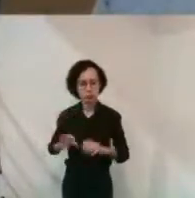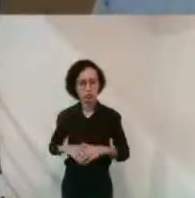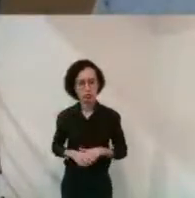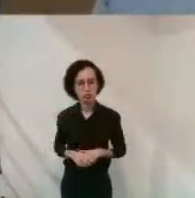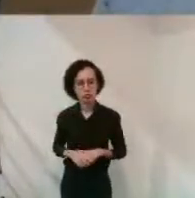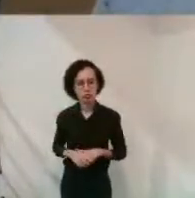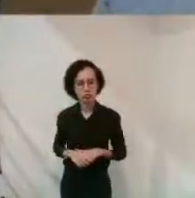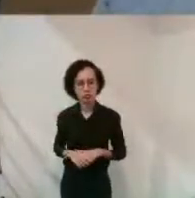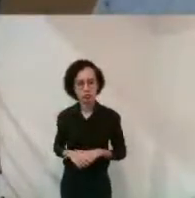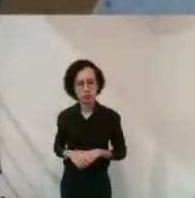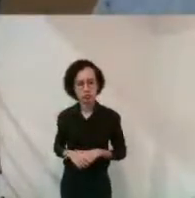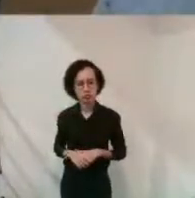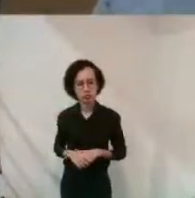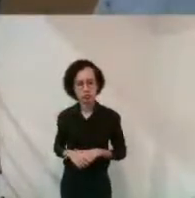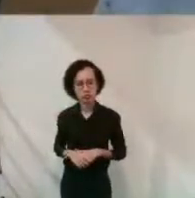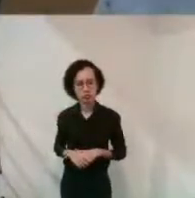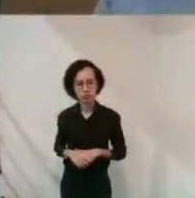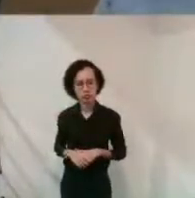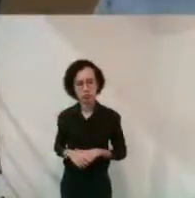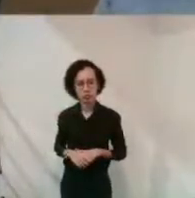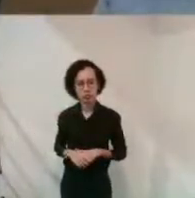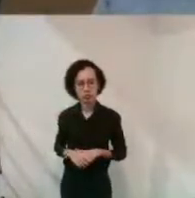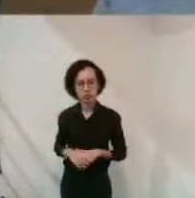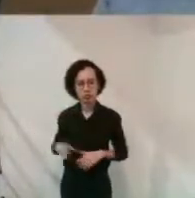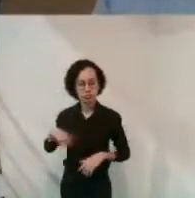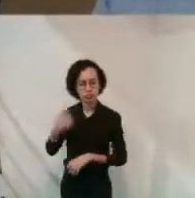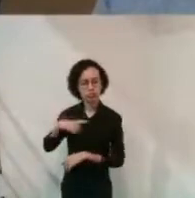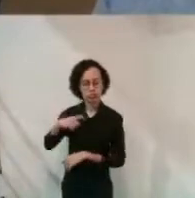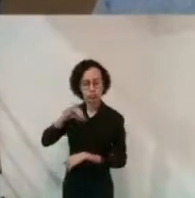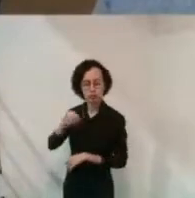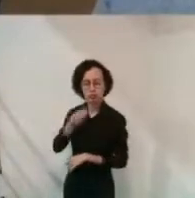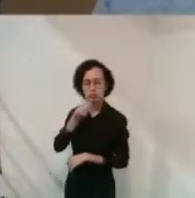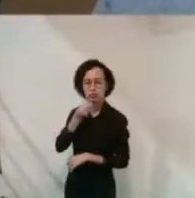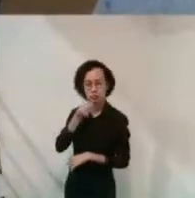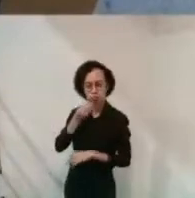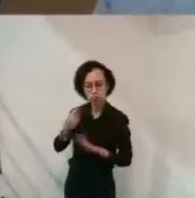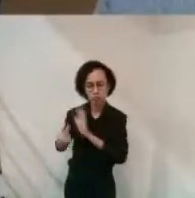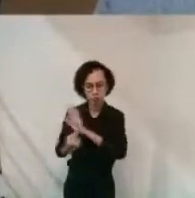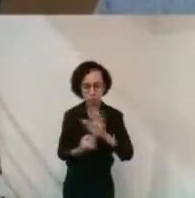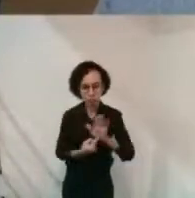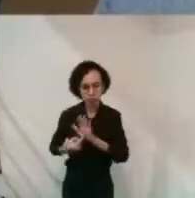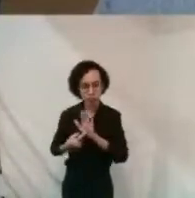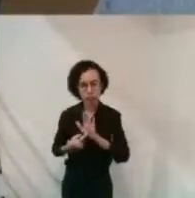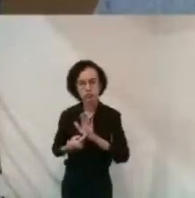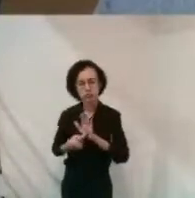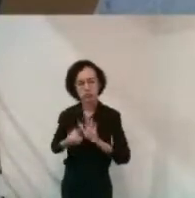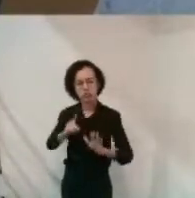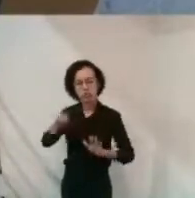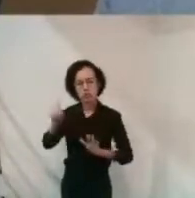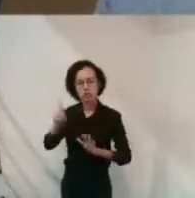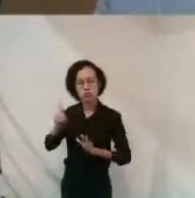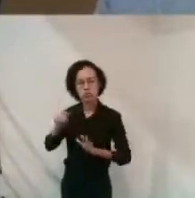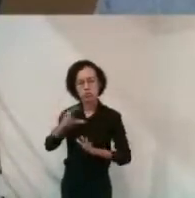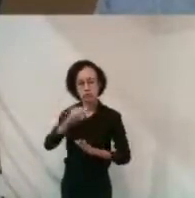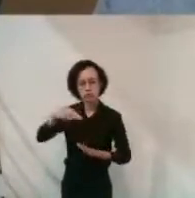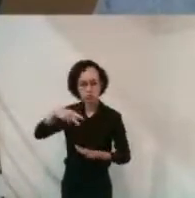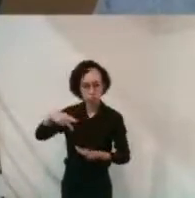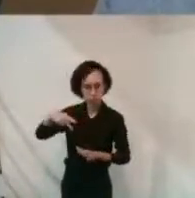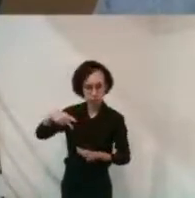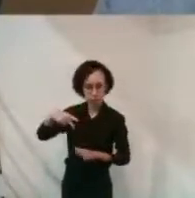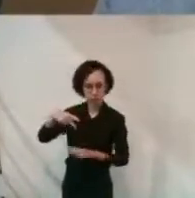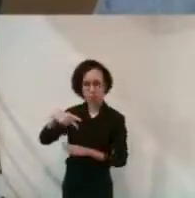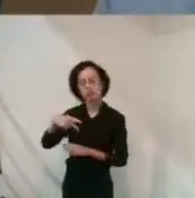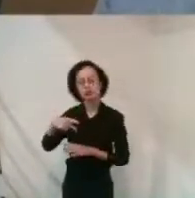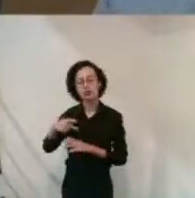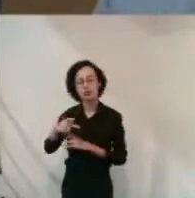Essa questão do inquérito que você falou, doutor Tiago, nós tivemos a oportunidade de apresentar o programa Cinir Mais, lá no Conselho Nacional do Ministério Público, está